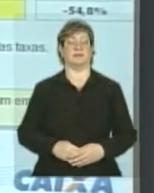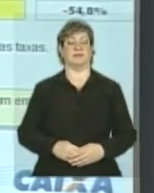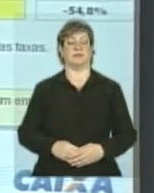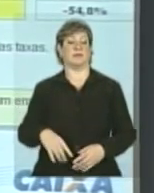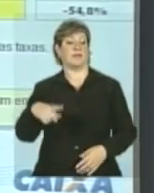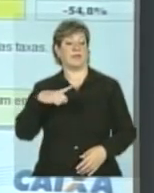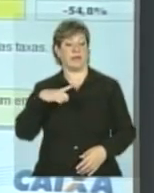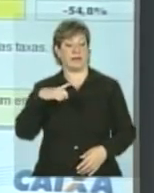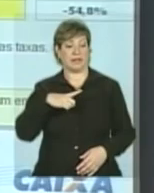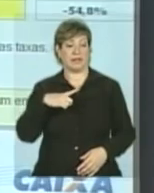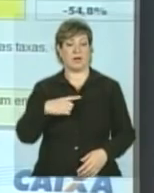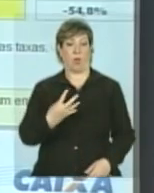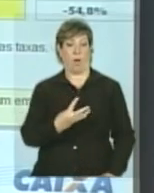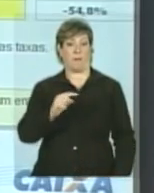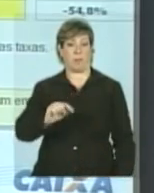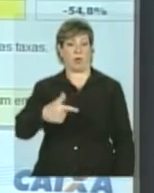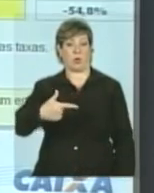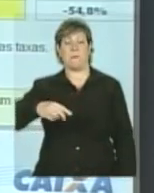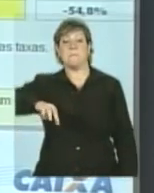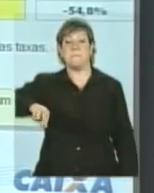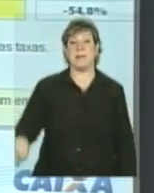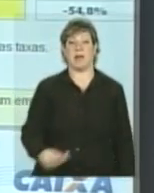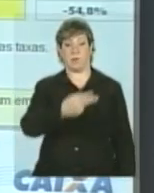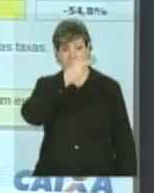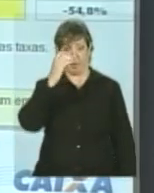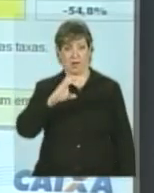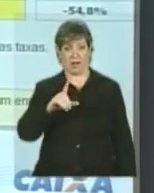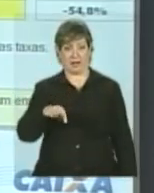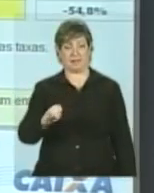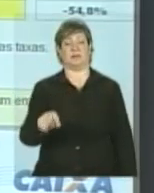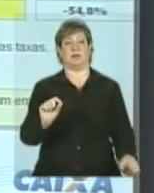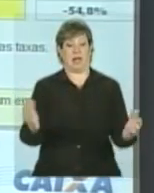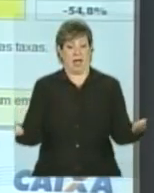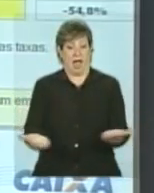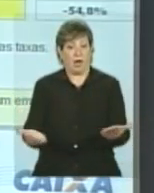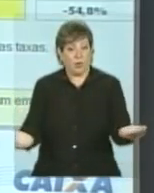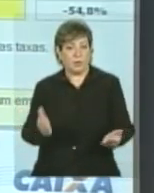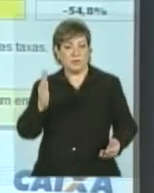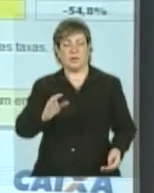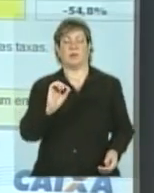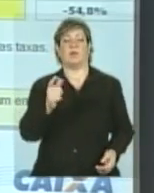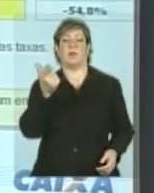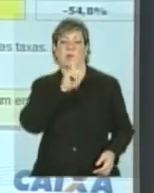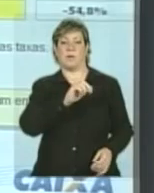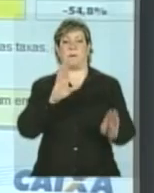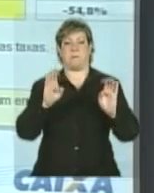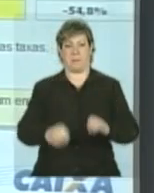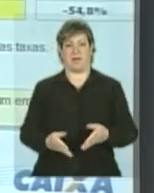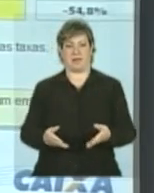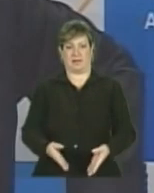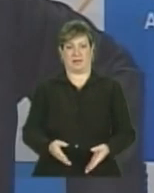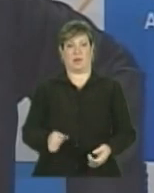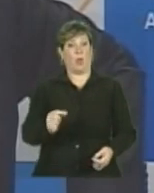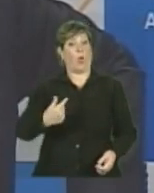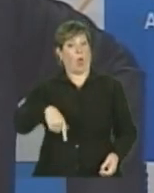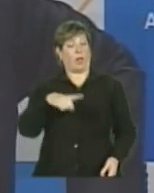São 4,2 milhões de clientes de imediato beneficiado. Quer dizer, isso é o que a gente